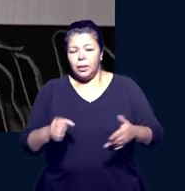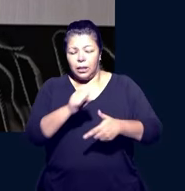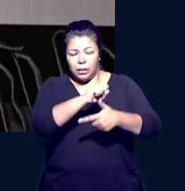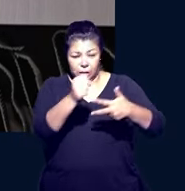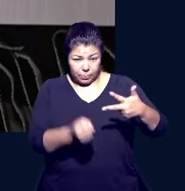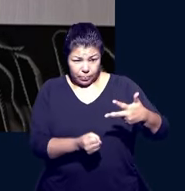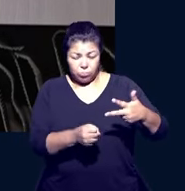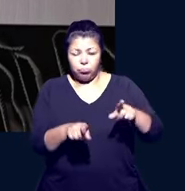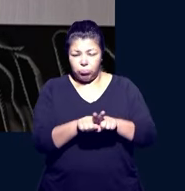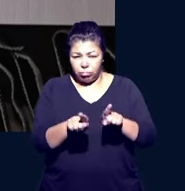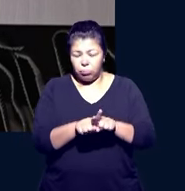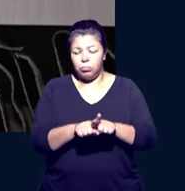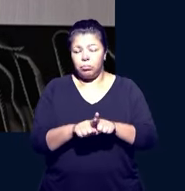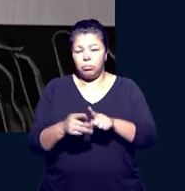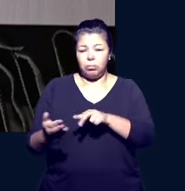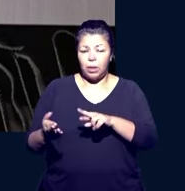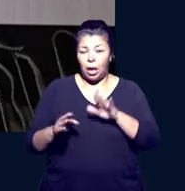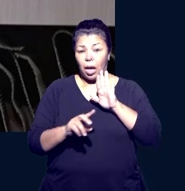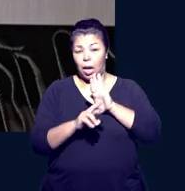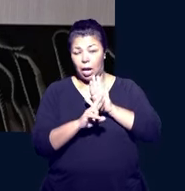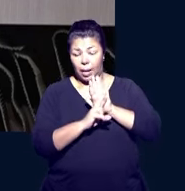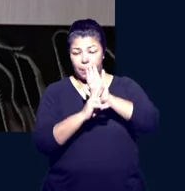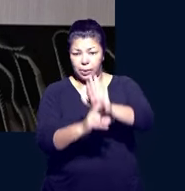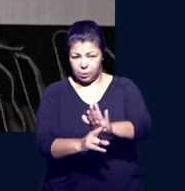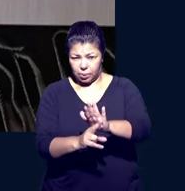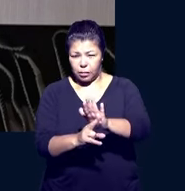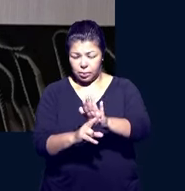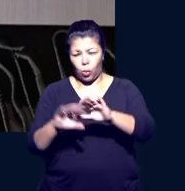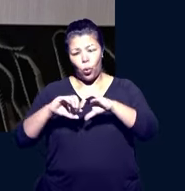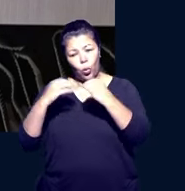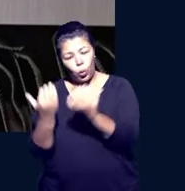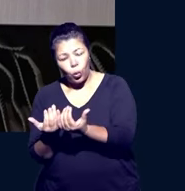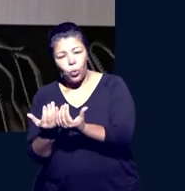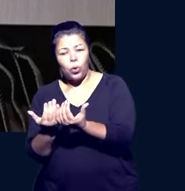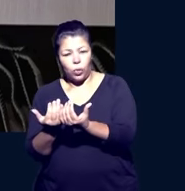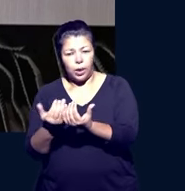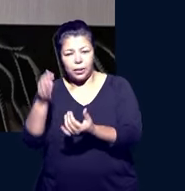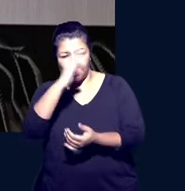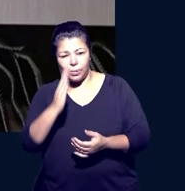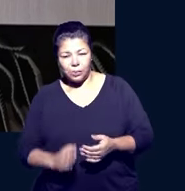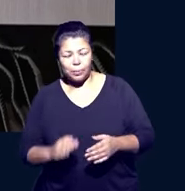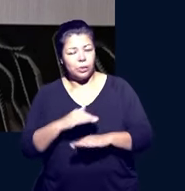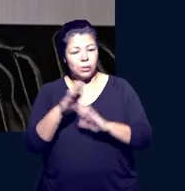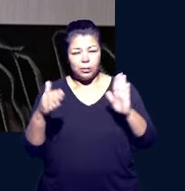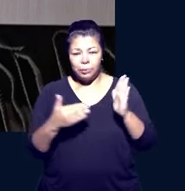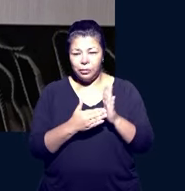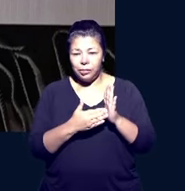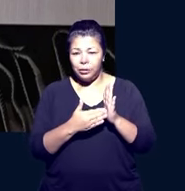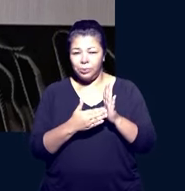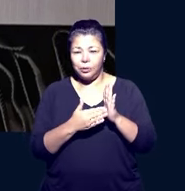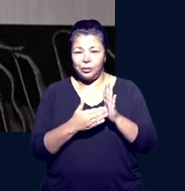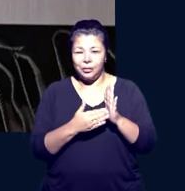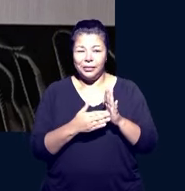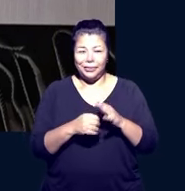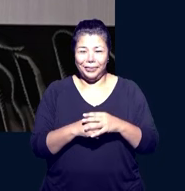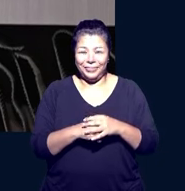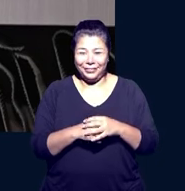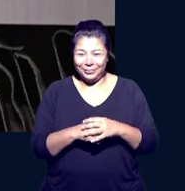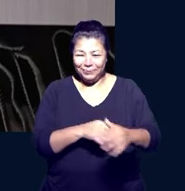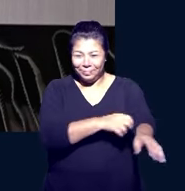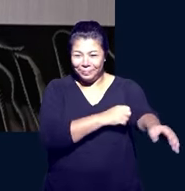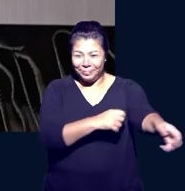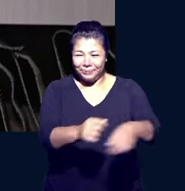com representação no Congresso Nacional todas as entidades de classe de âmbito nacional e todas as Confederações sindicais Ou seja no